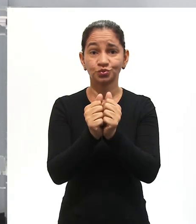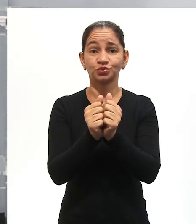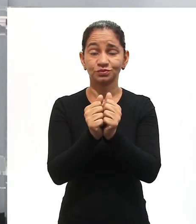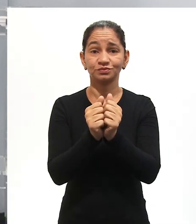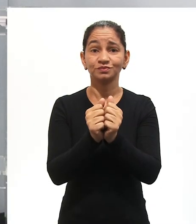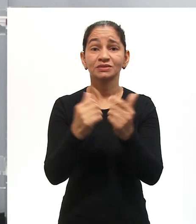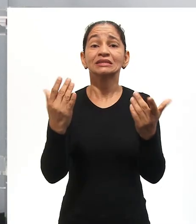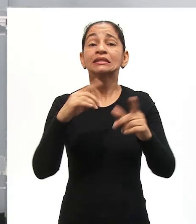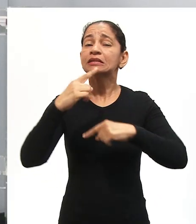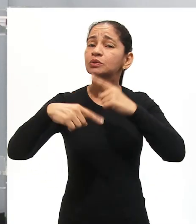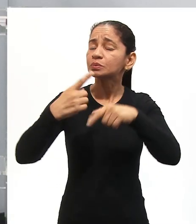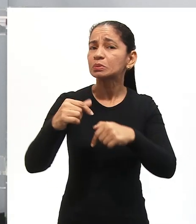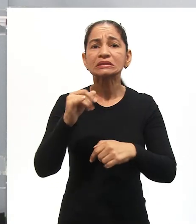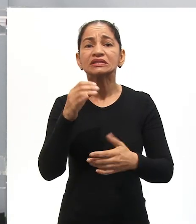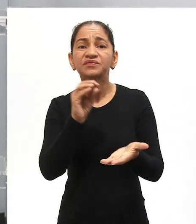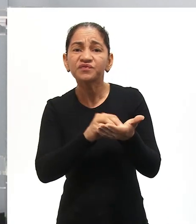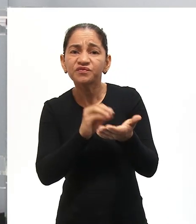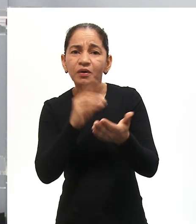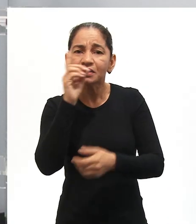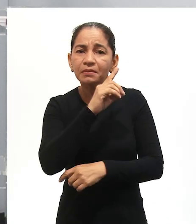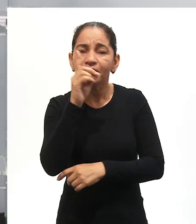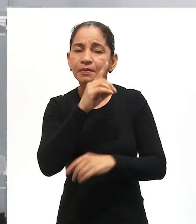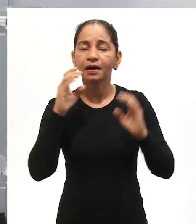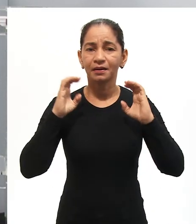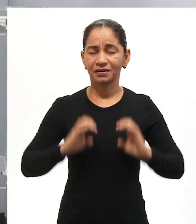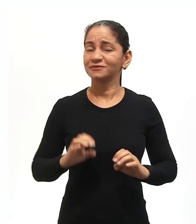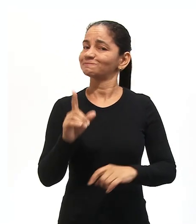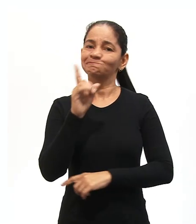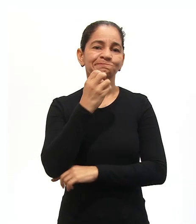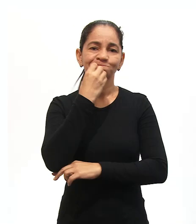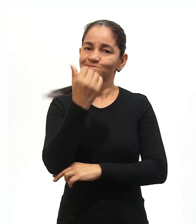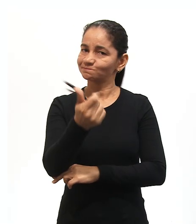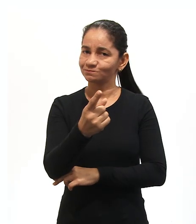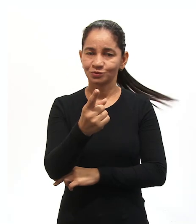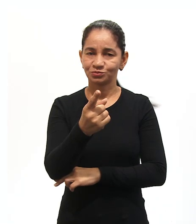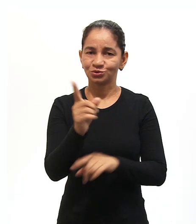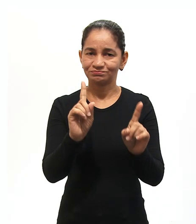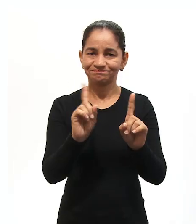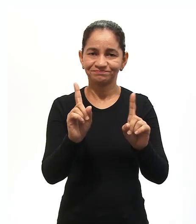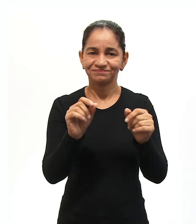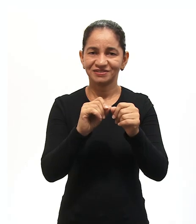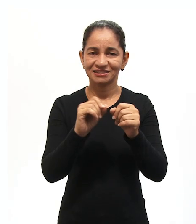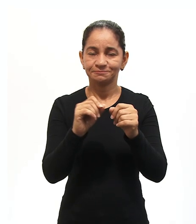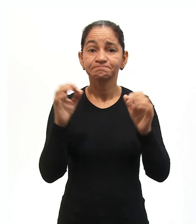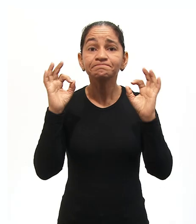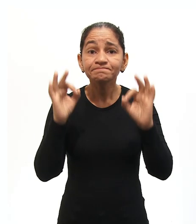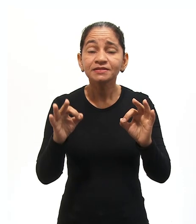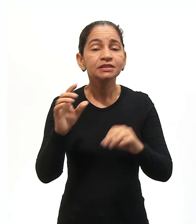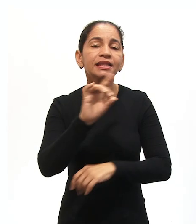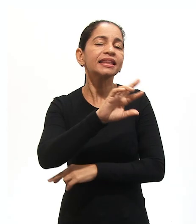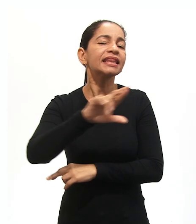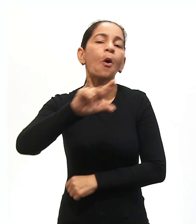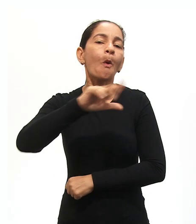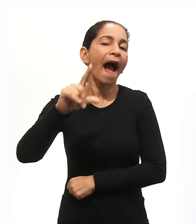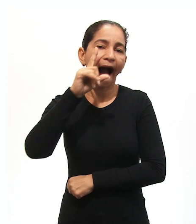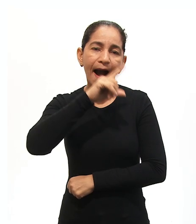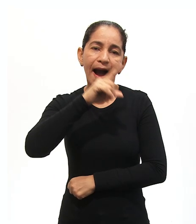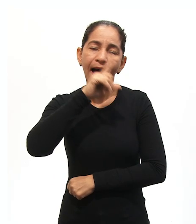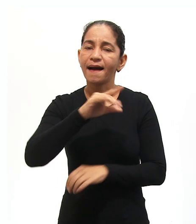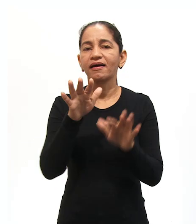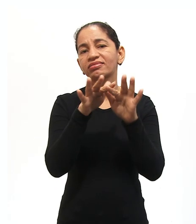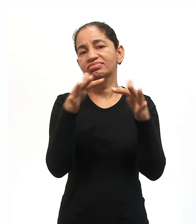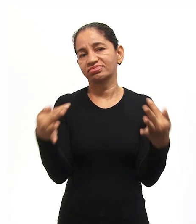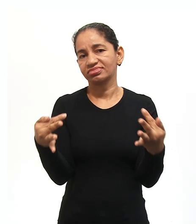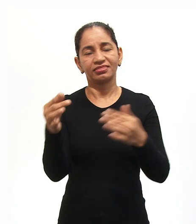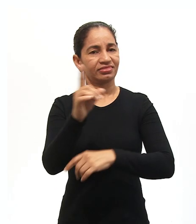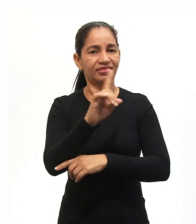associadas a consequências que muitas vezes não são boas, tá? O exemplo do plágio. Então, o plágio não é apenas um erro técnico, rompe